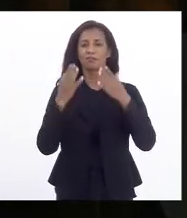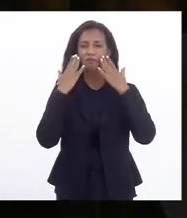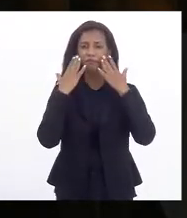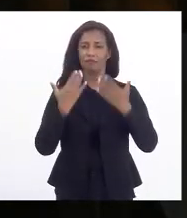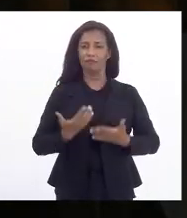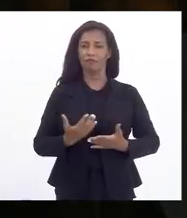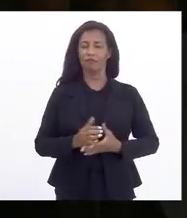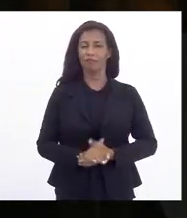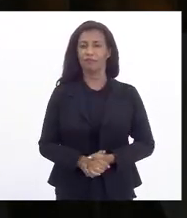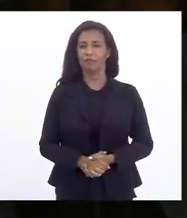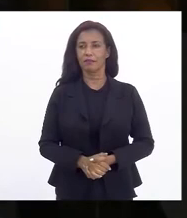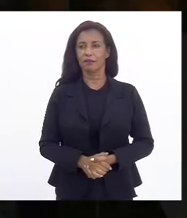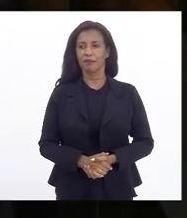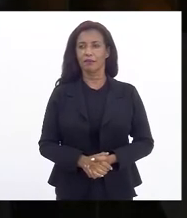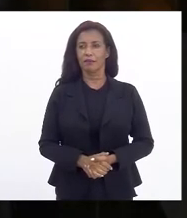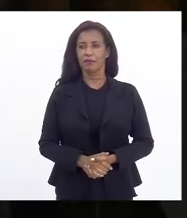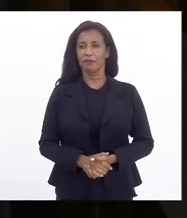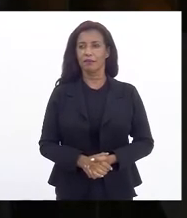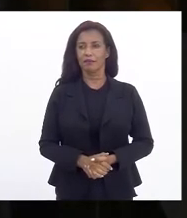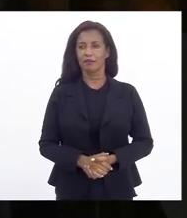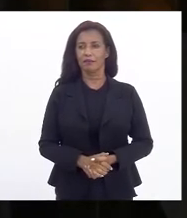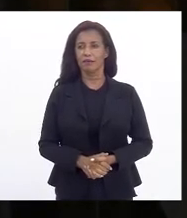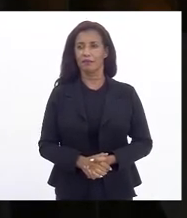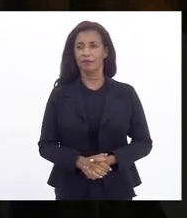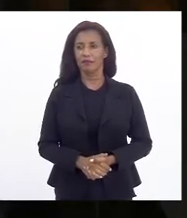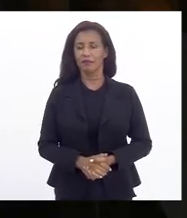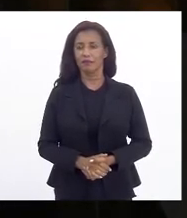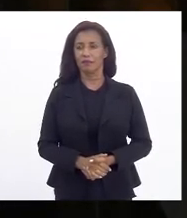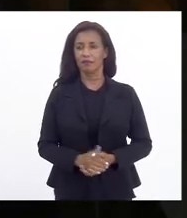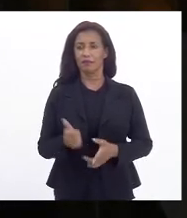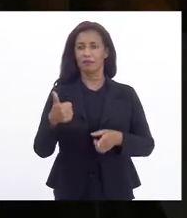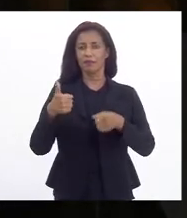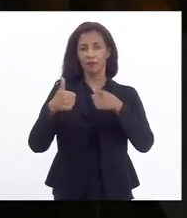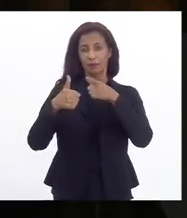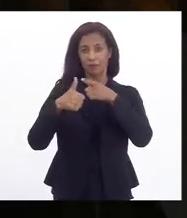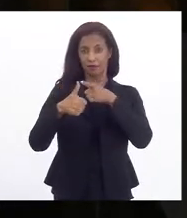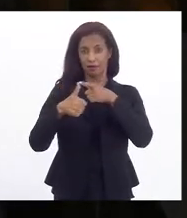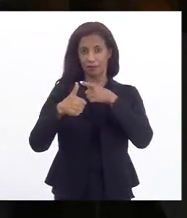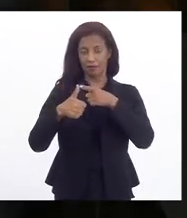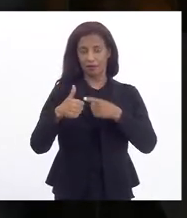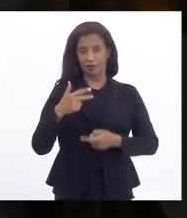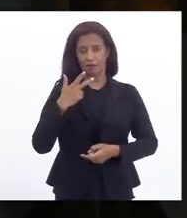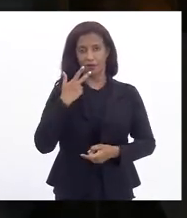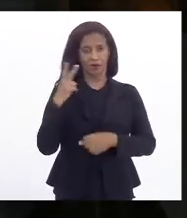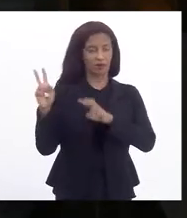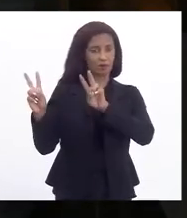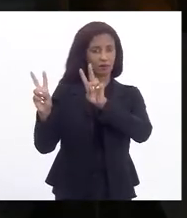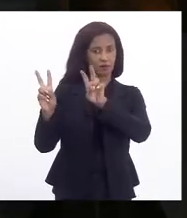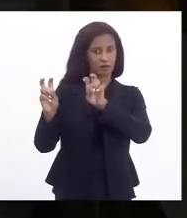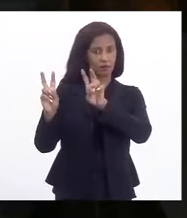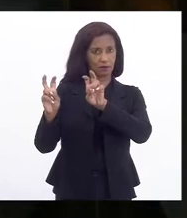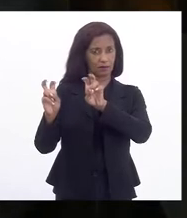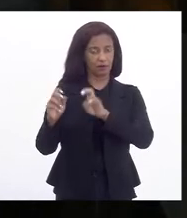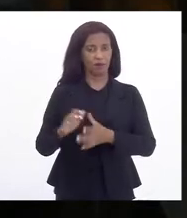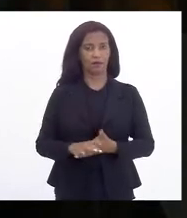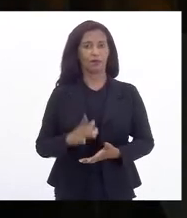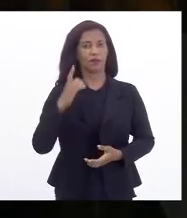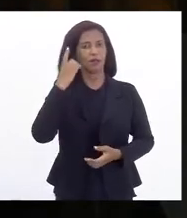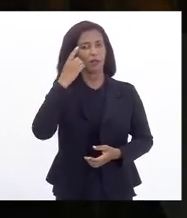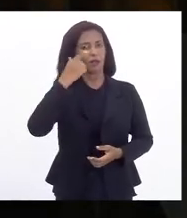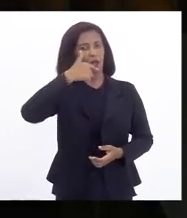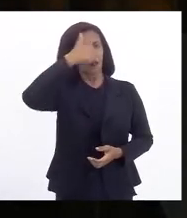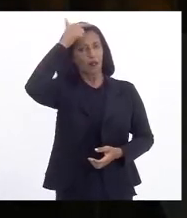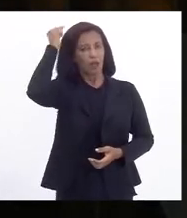manifestar E é em primeiro lugar sobre esse tema que o Deputado